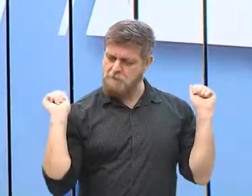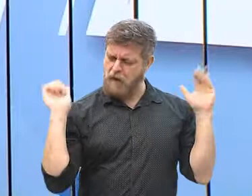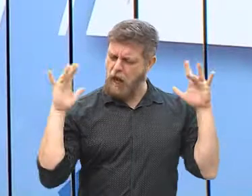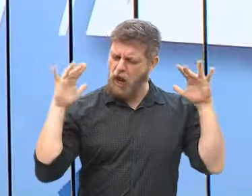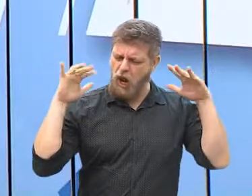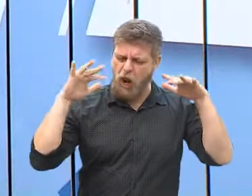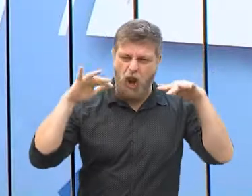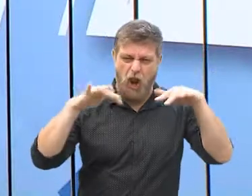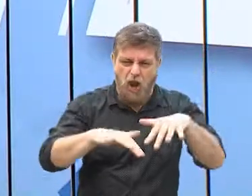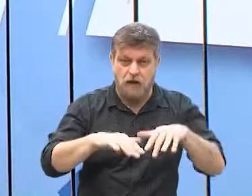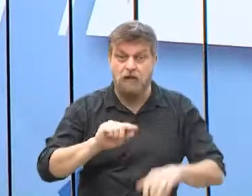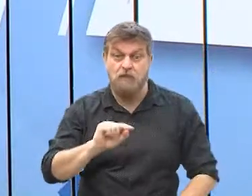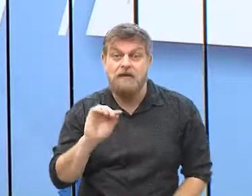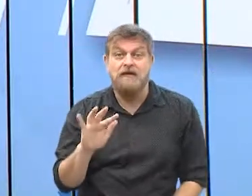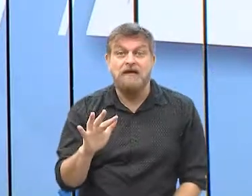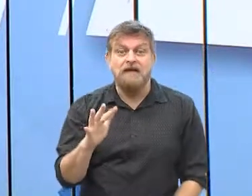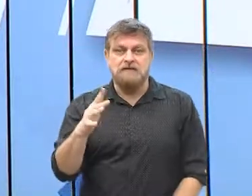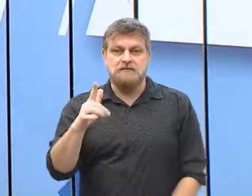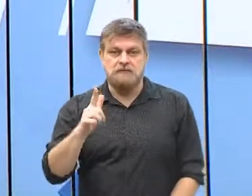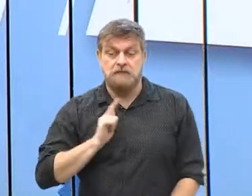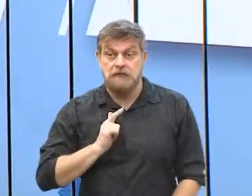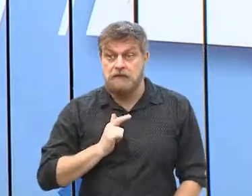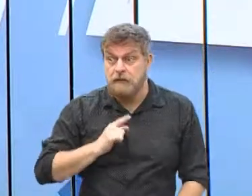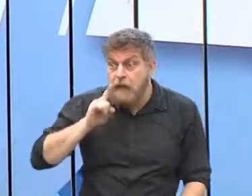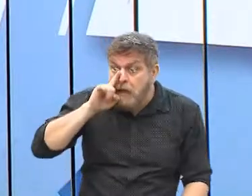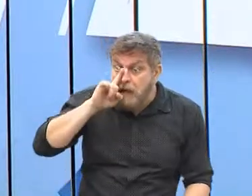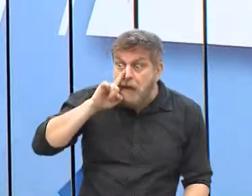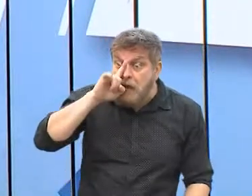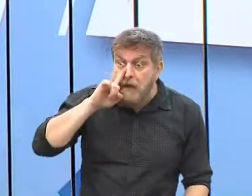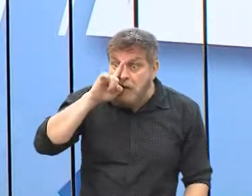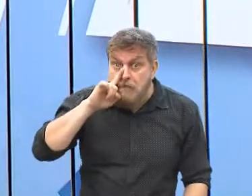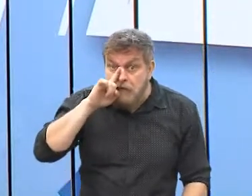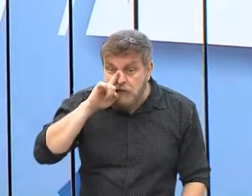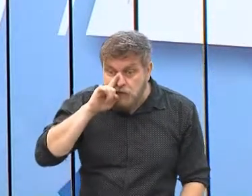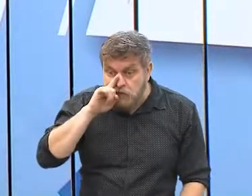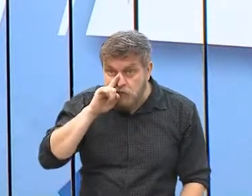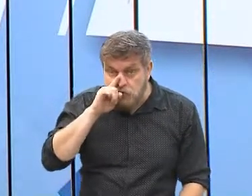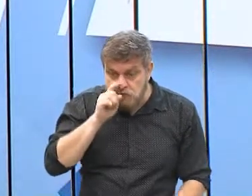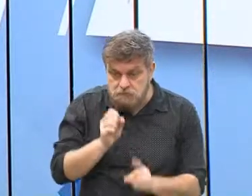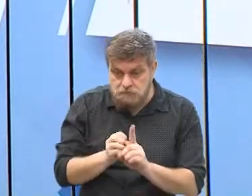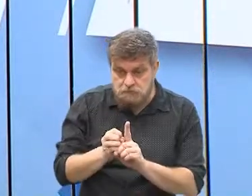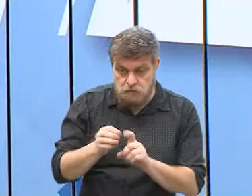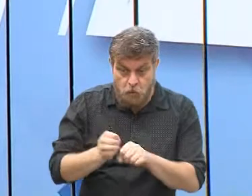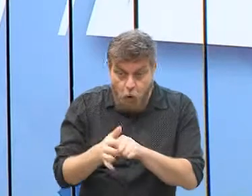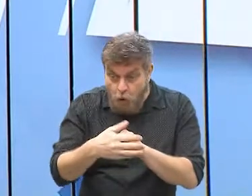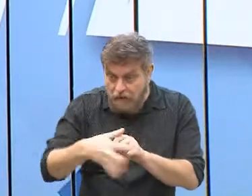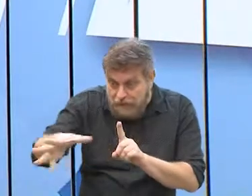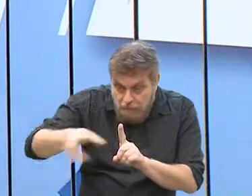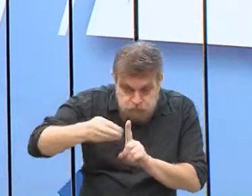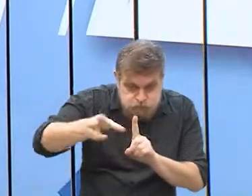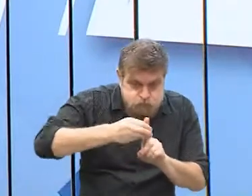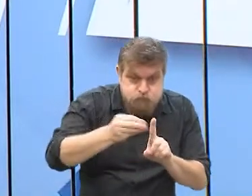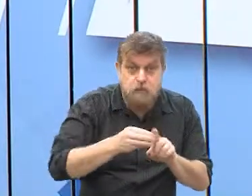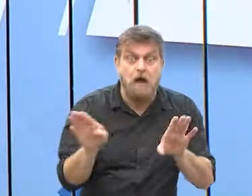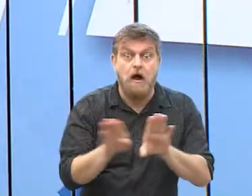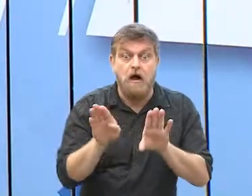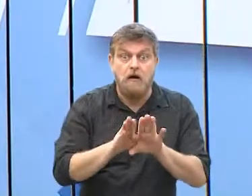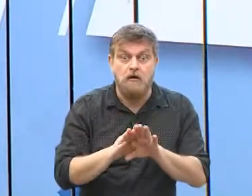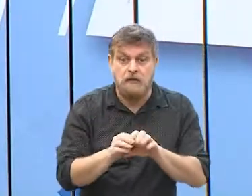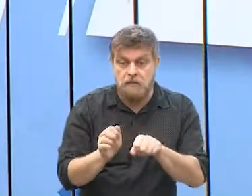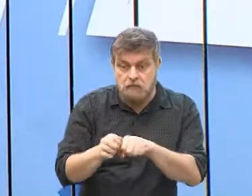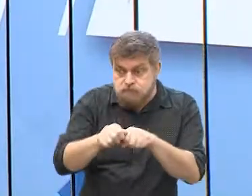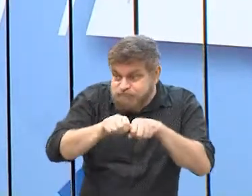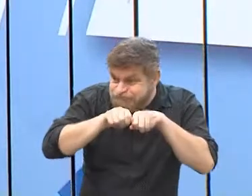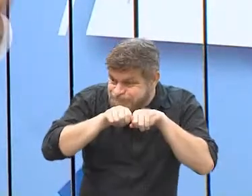pessoas, e aí se expondo ao risco tanto de contrair o vírus, o coronavírus, quanto de transmitir o vírus,